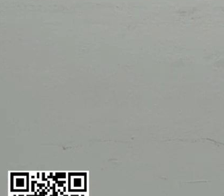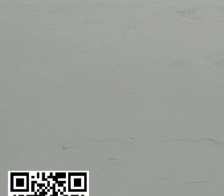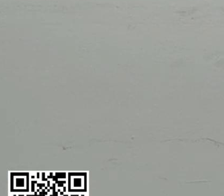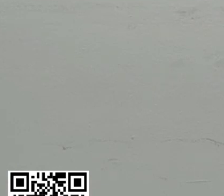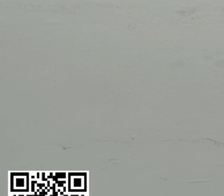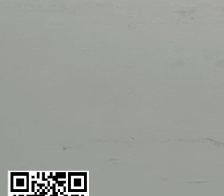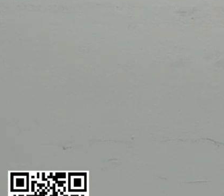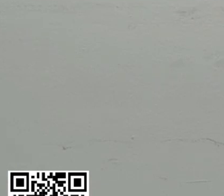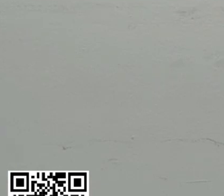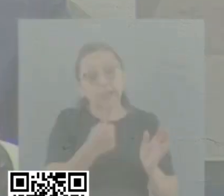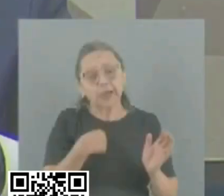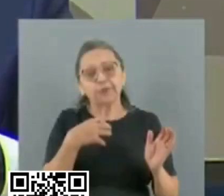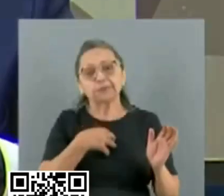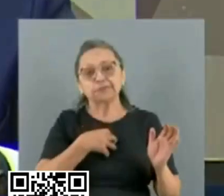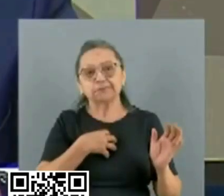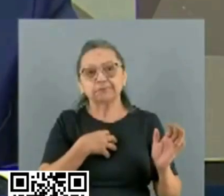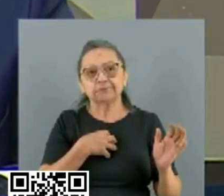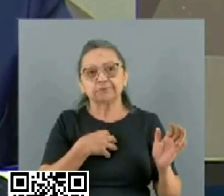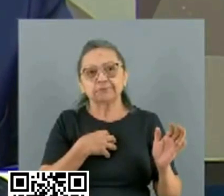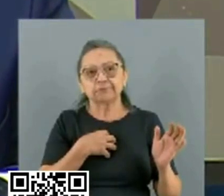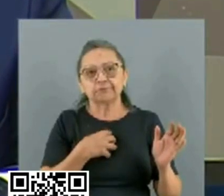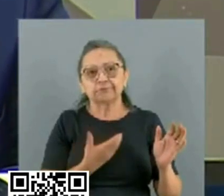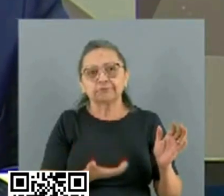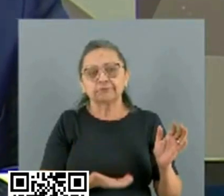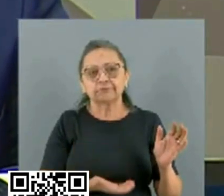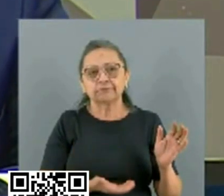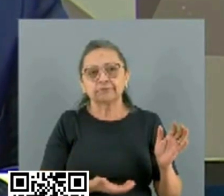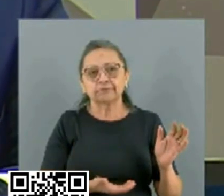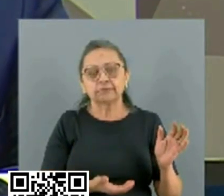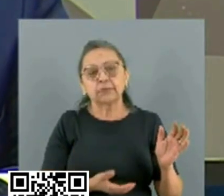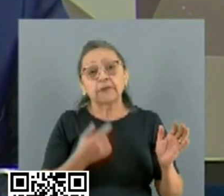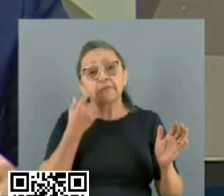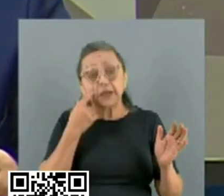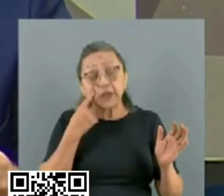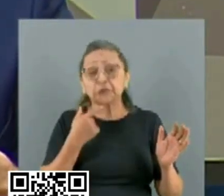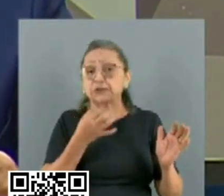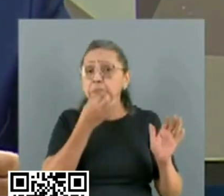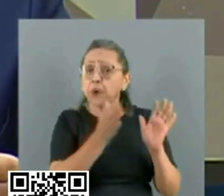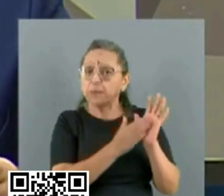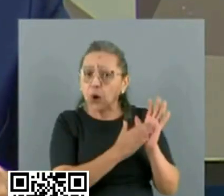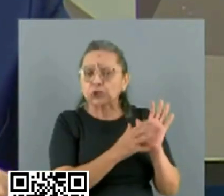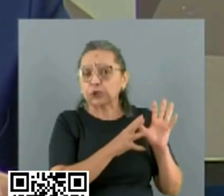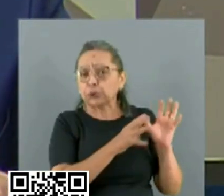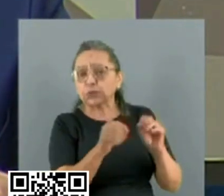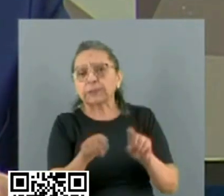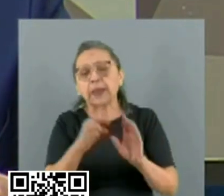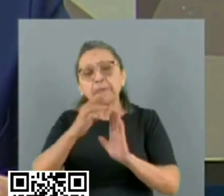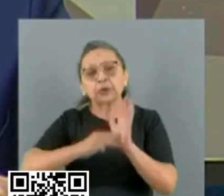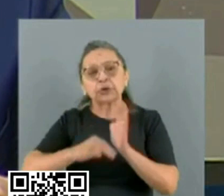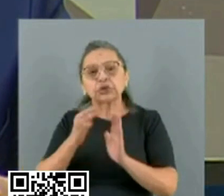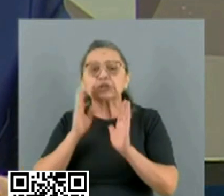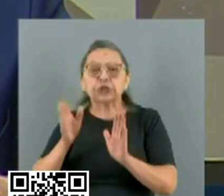Luiz Felipe Salomão. Olhando aqui as propostas todas e a metodologia que se adotou em